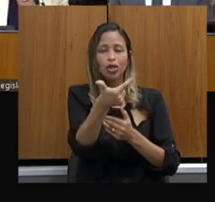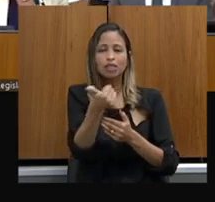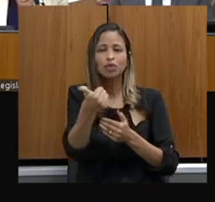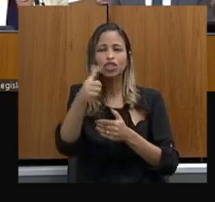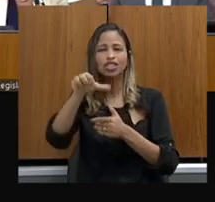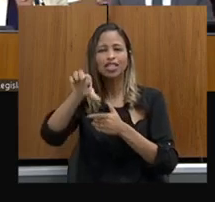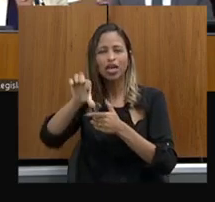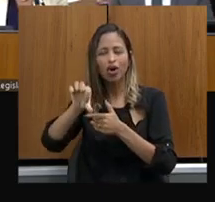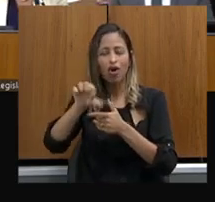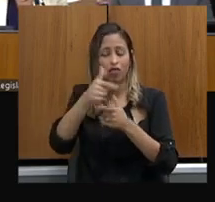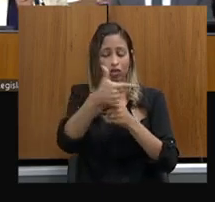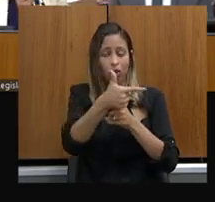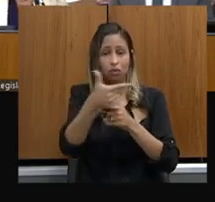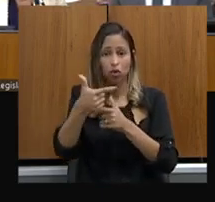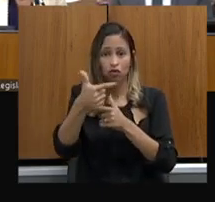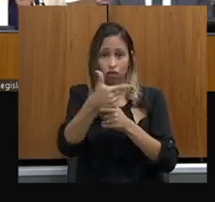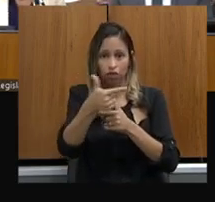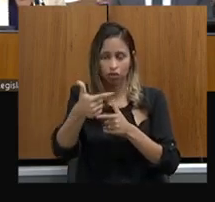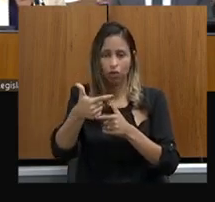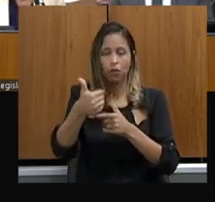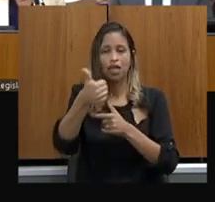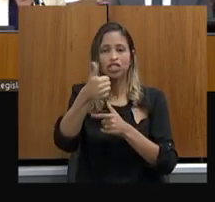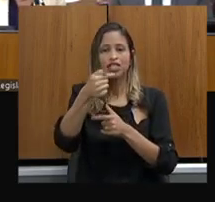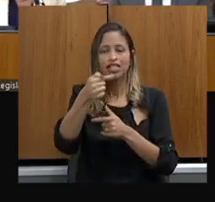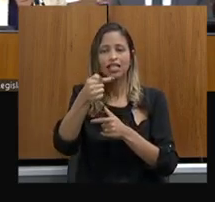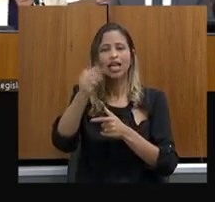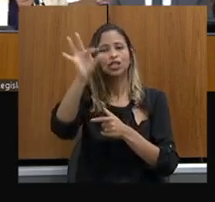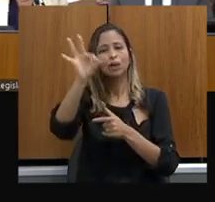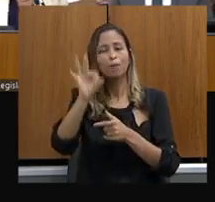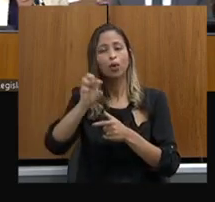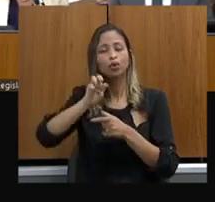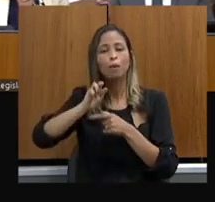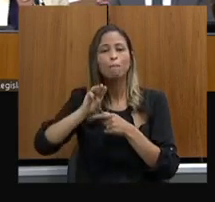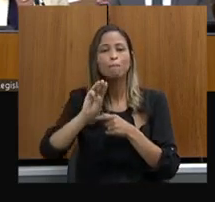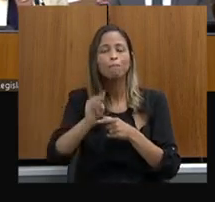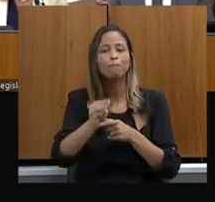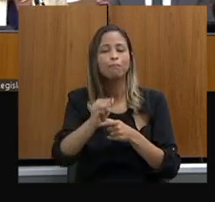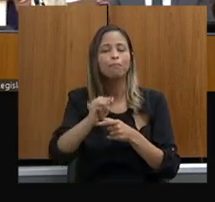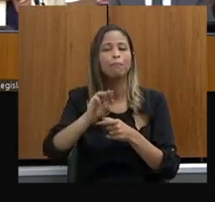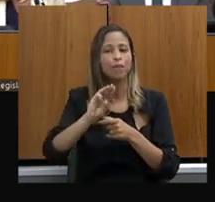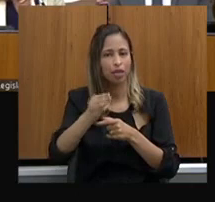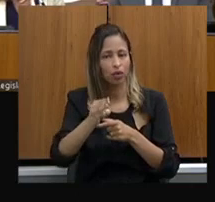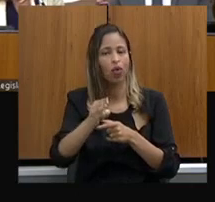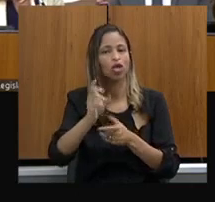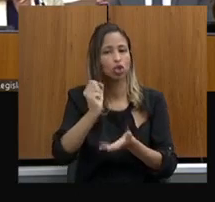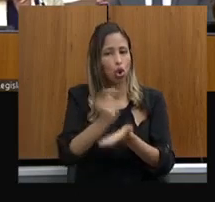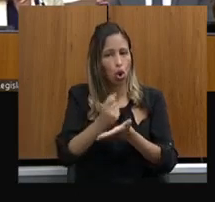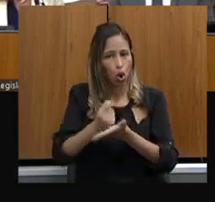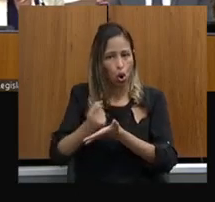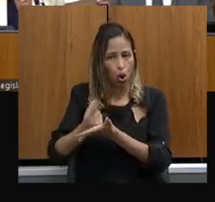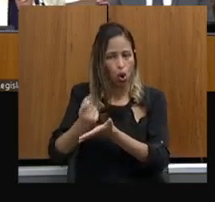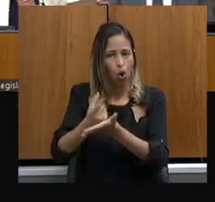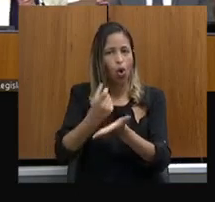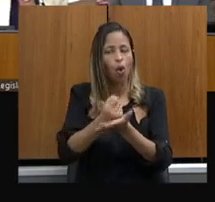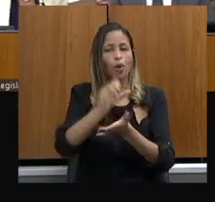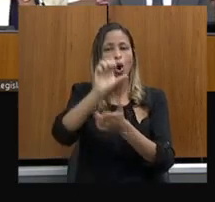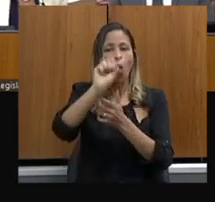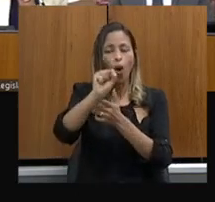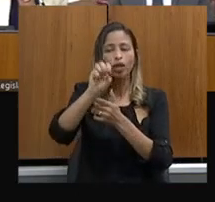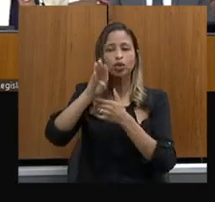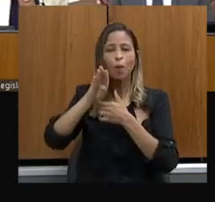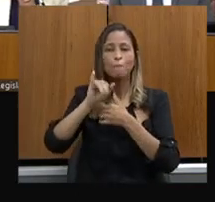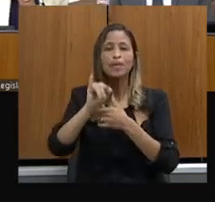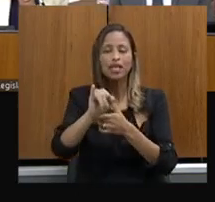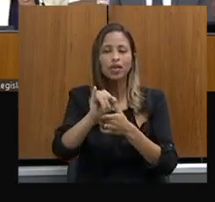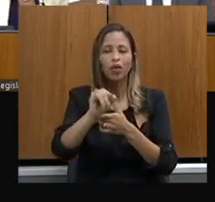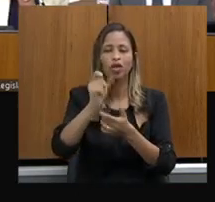2022 17.65 bilhões de reais homologados de encontros centralizadas sendo 8 bilhões e